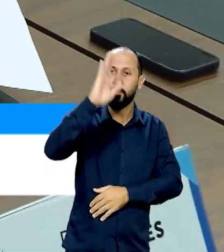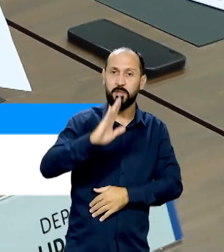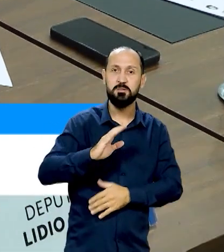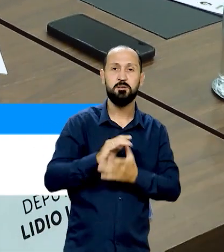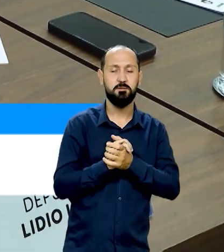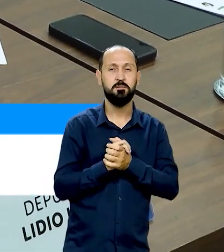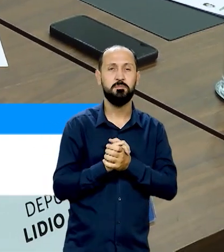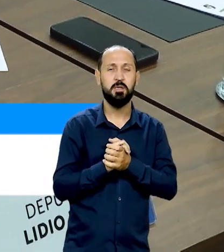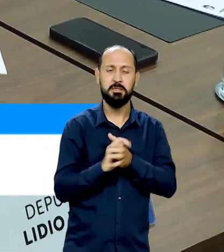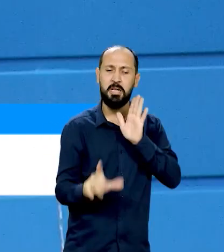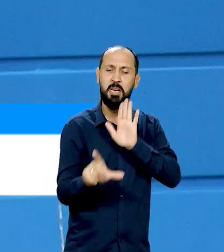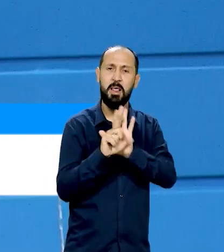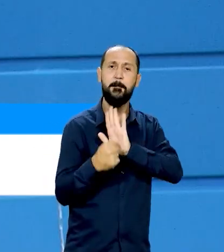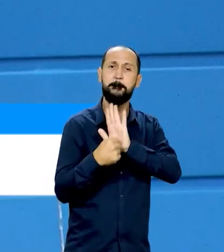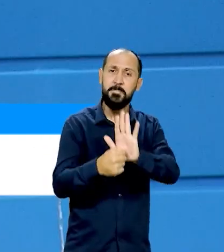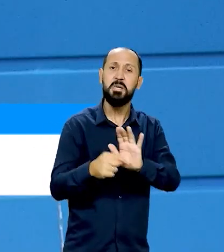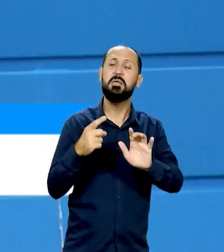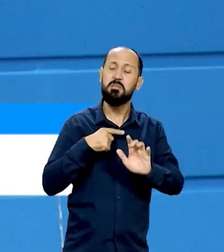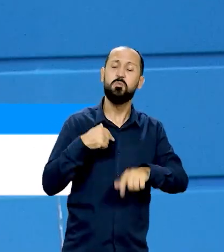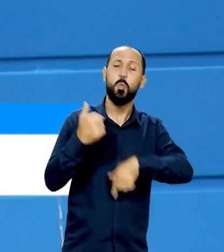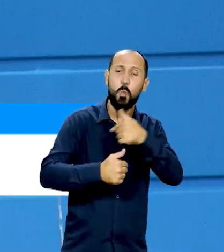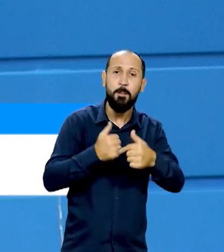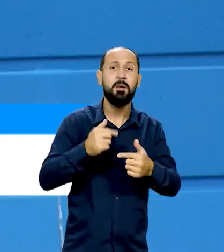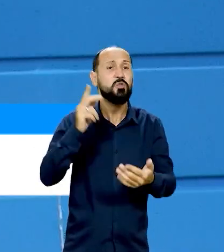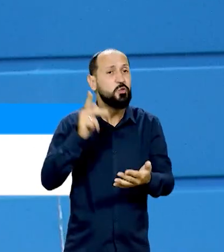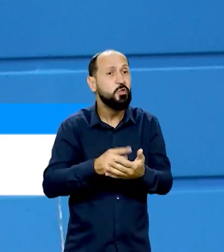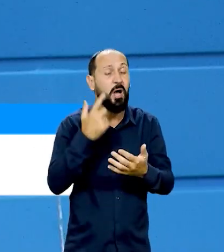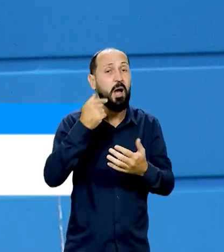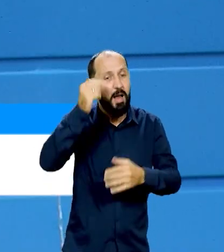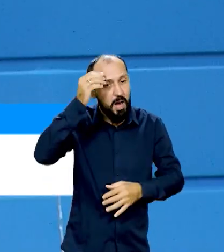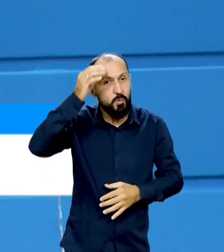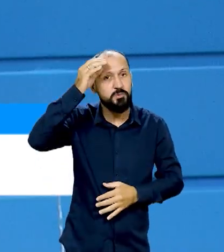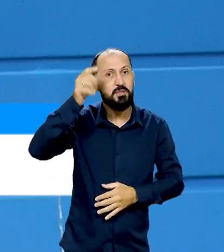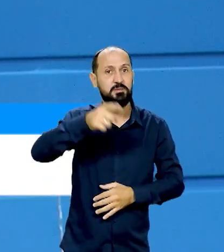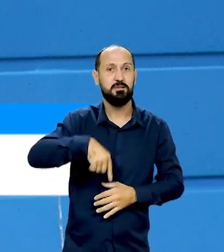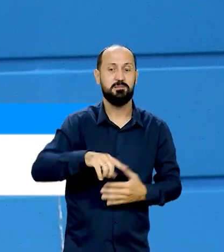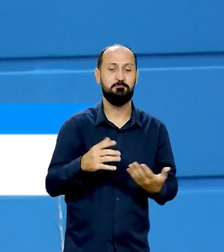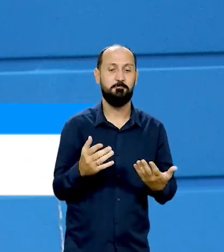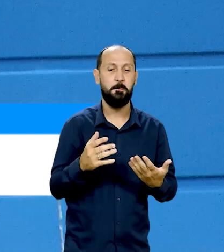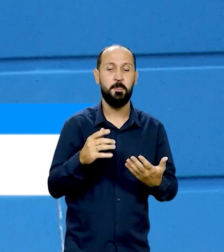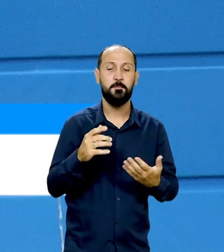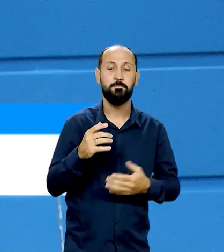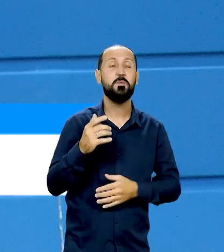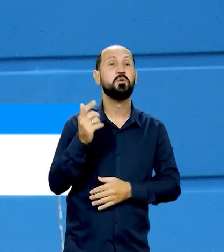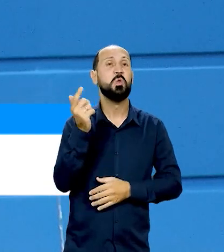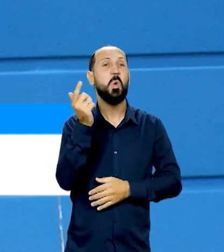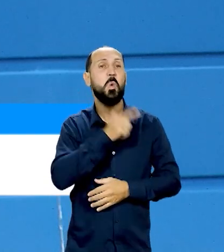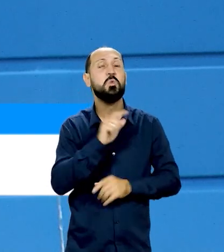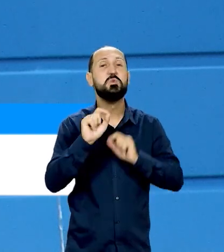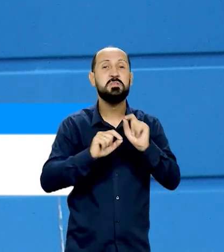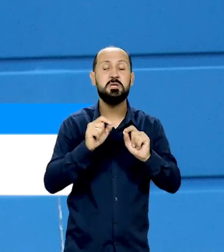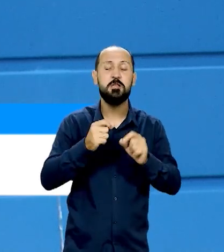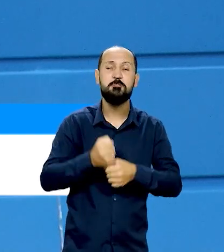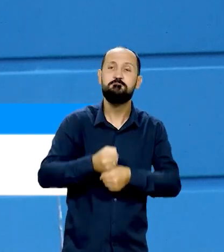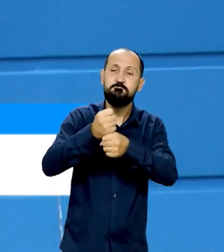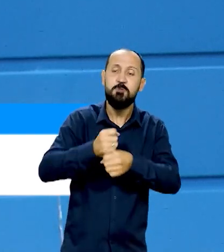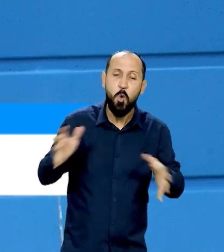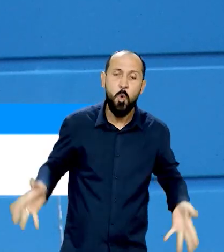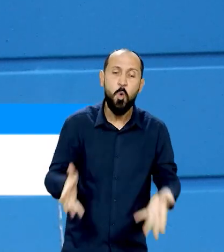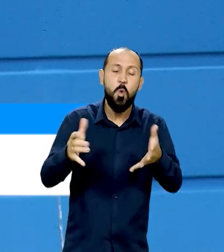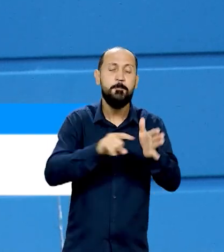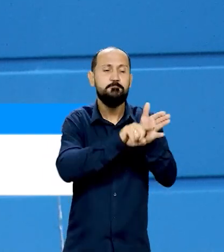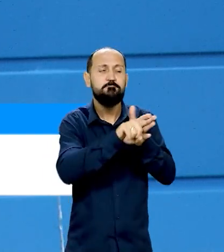tornar exemplo para o Brasil. Nós apresentamos essa lei para que haja um trabalho de conscientização e que a gente